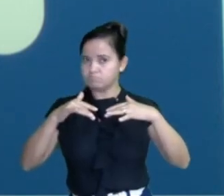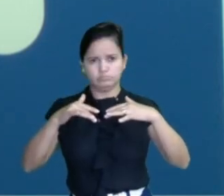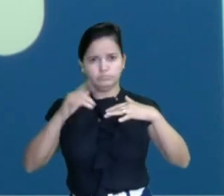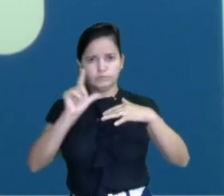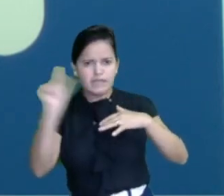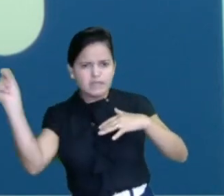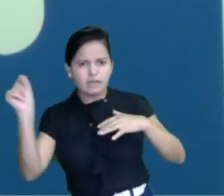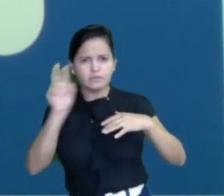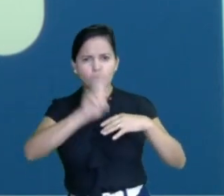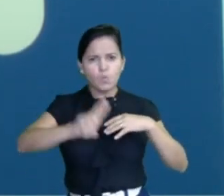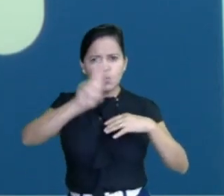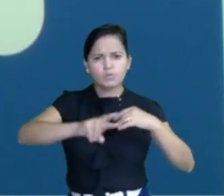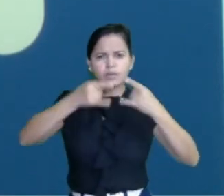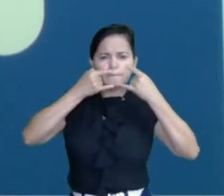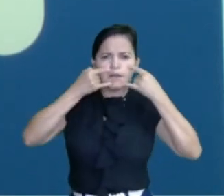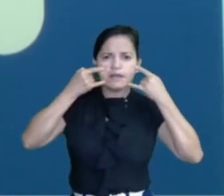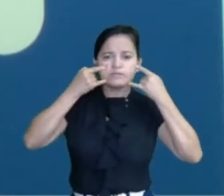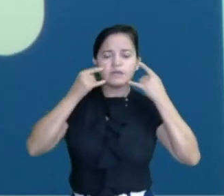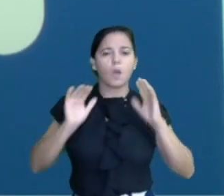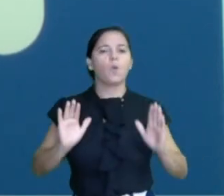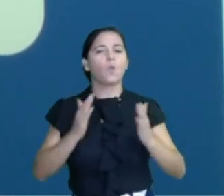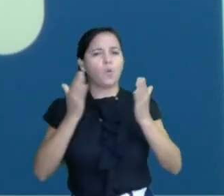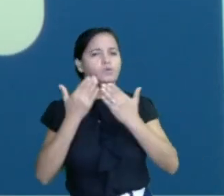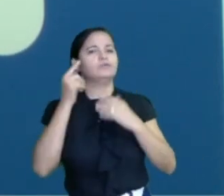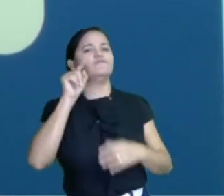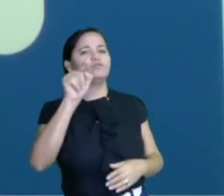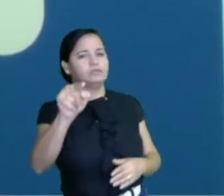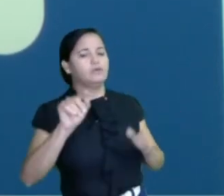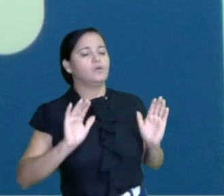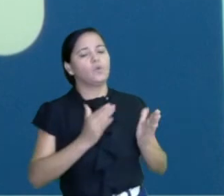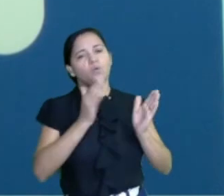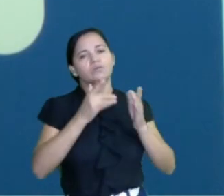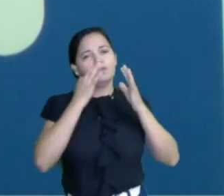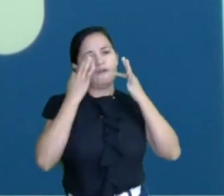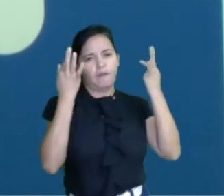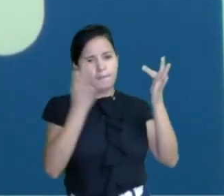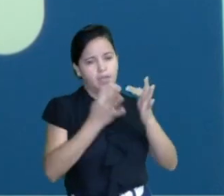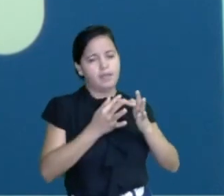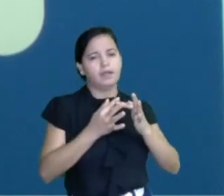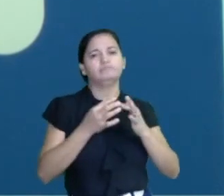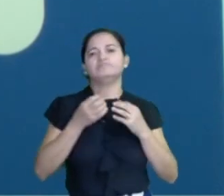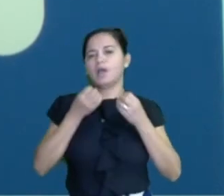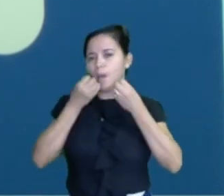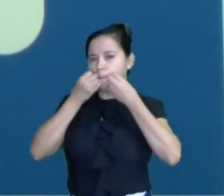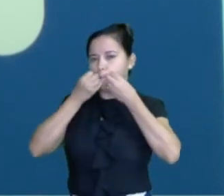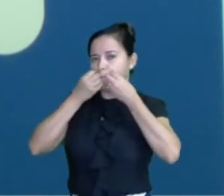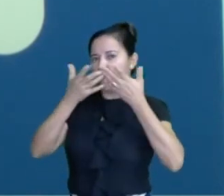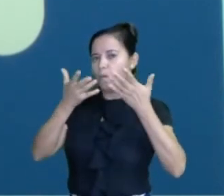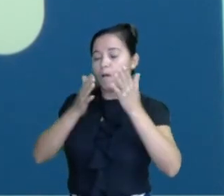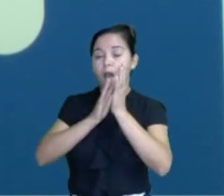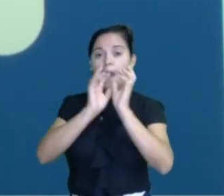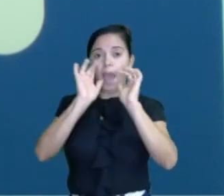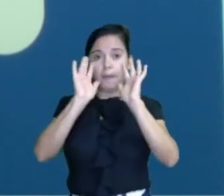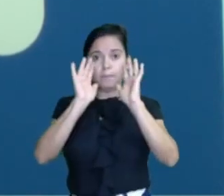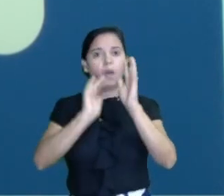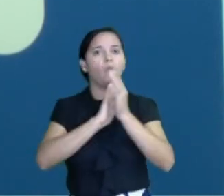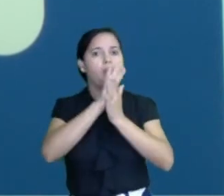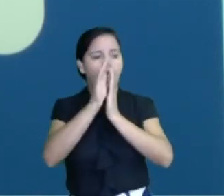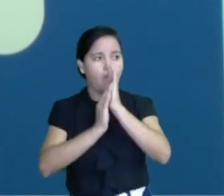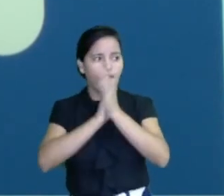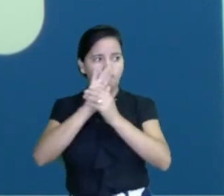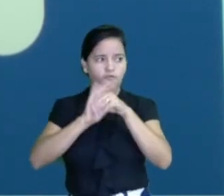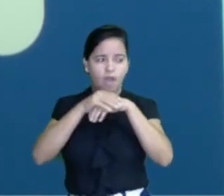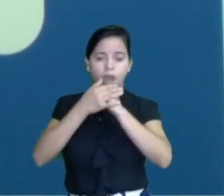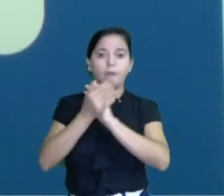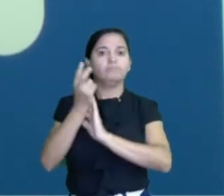usa máscara, cuide de você, cuide de sua família, tá bom? Lava as mãos, lava bem lavadinha,